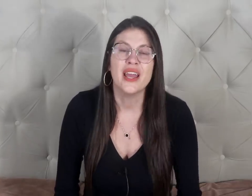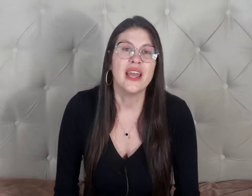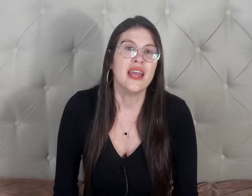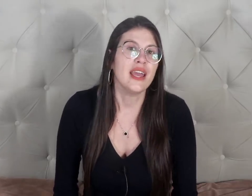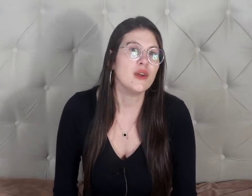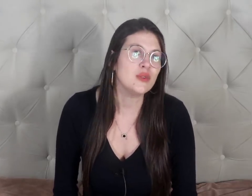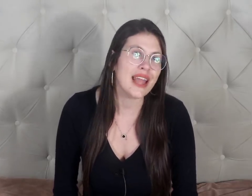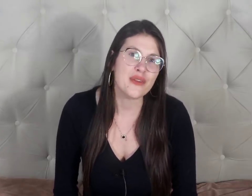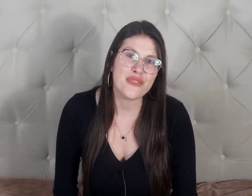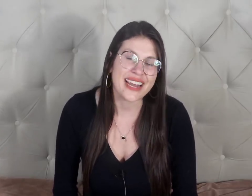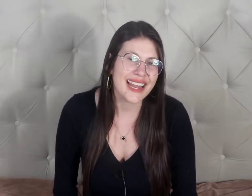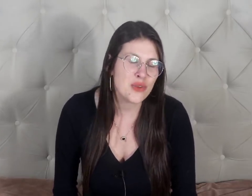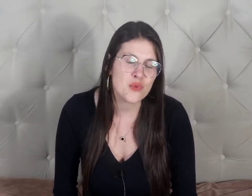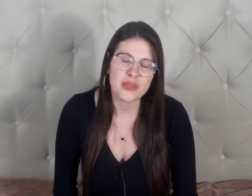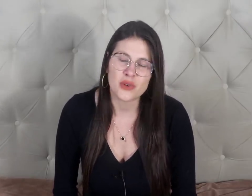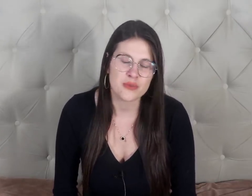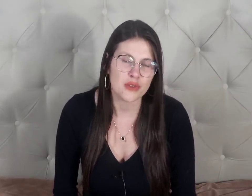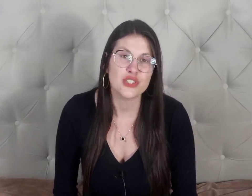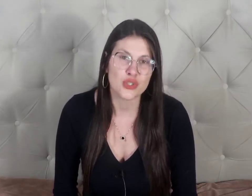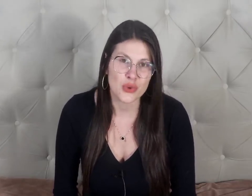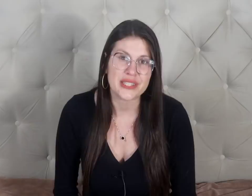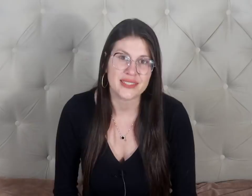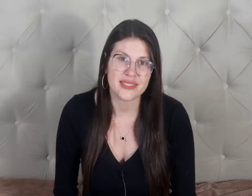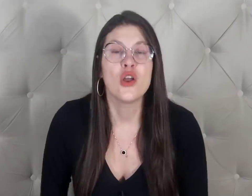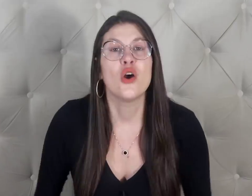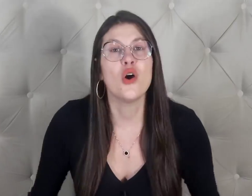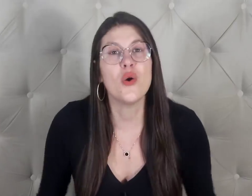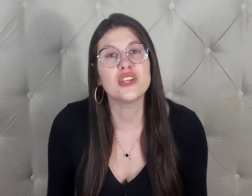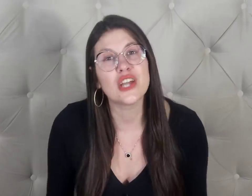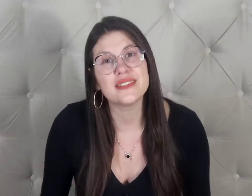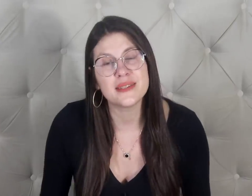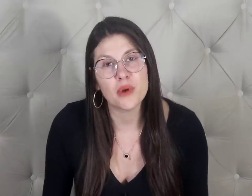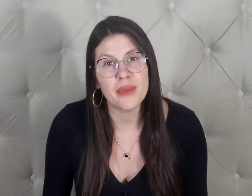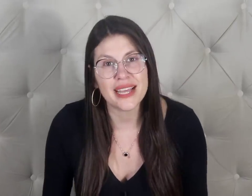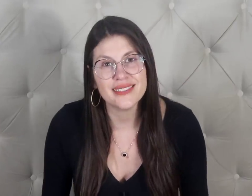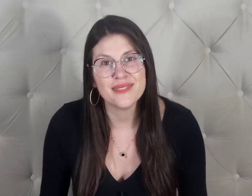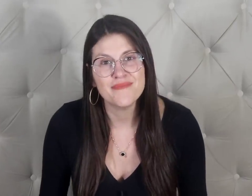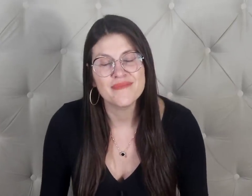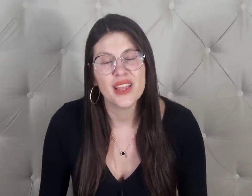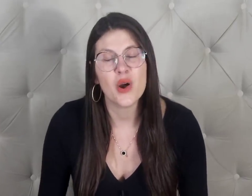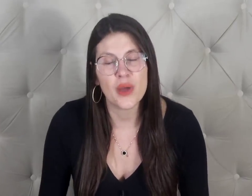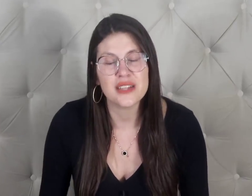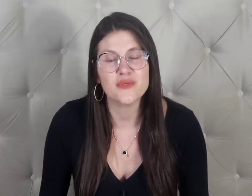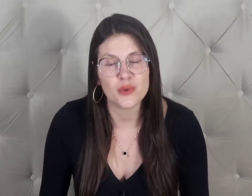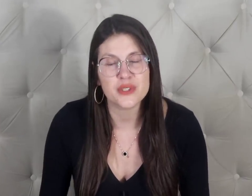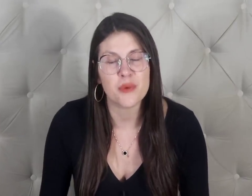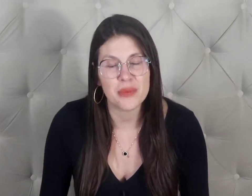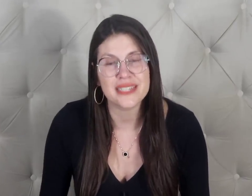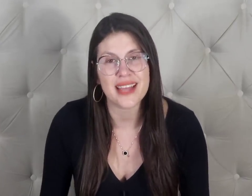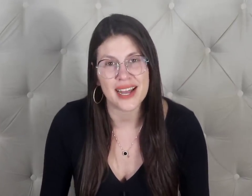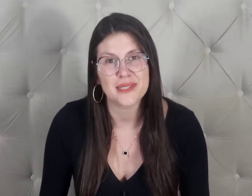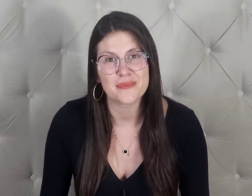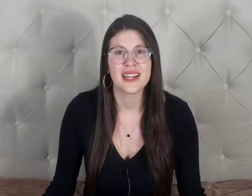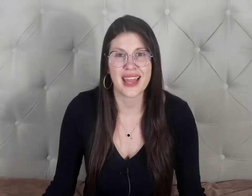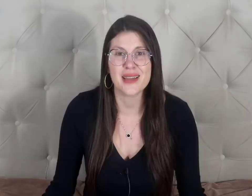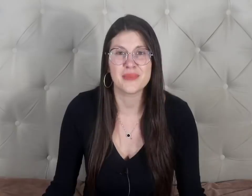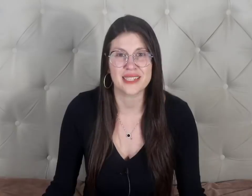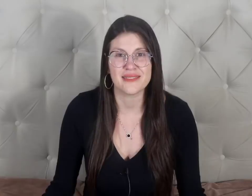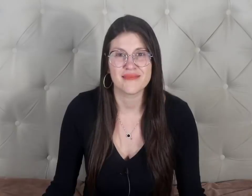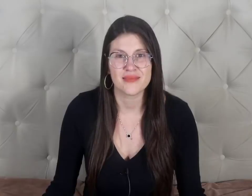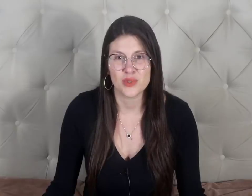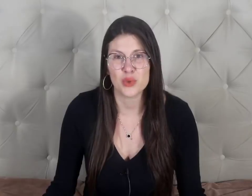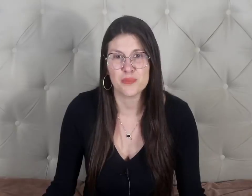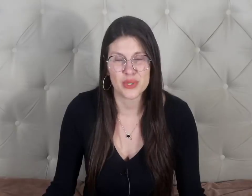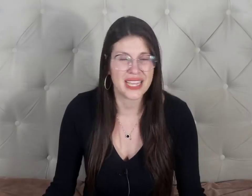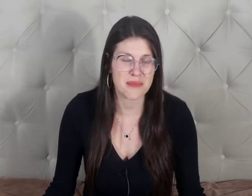registrou, eu não tenho fé nenhuma em 2022. Ou a gente se mobiliza, ou eles vão nos imobilizar.